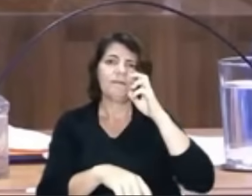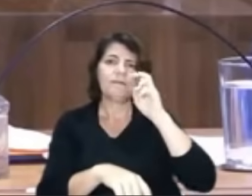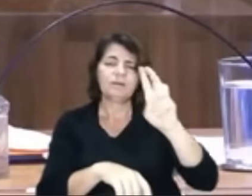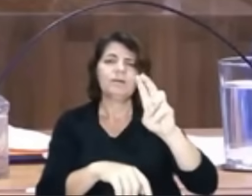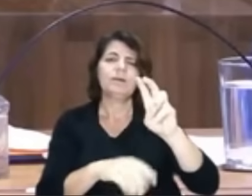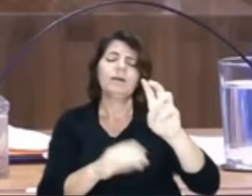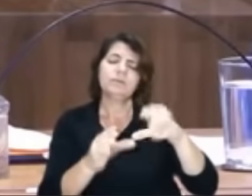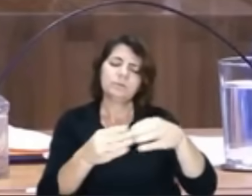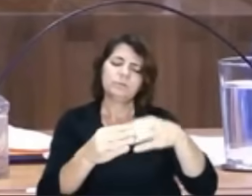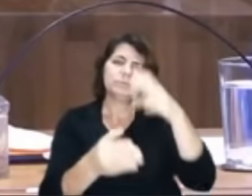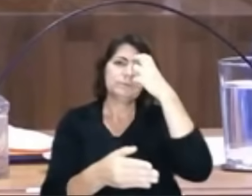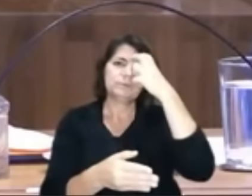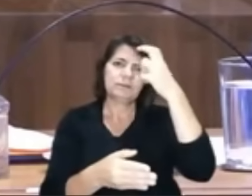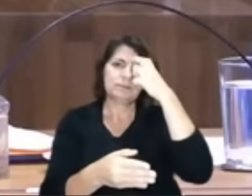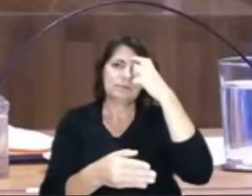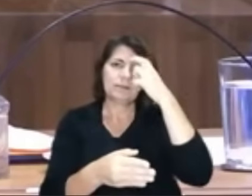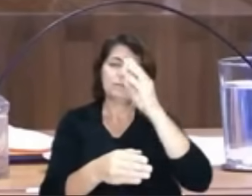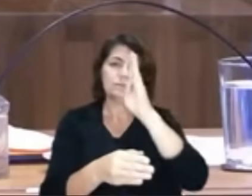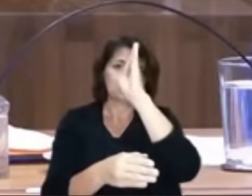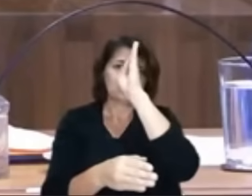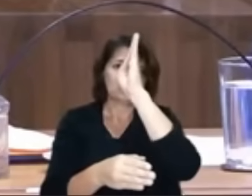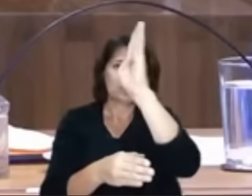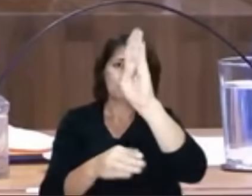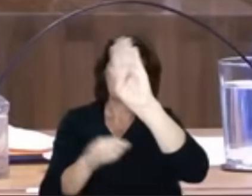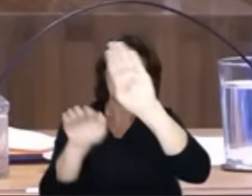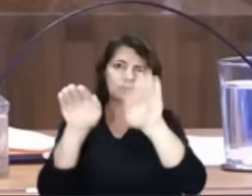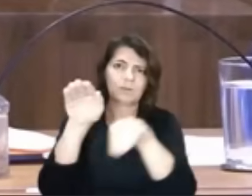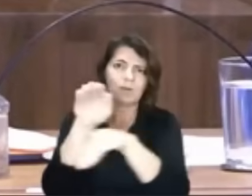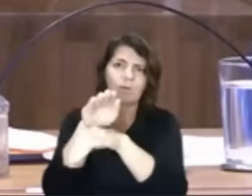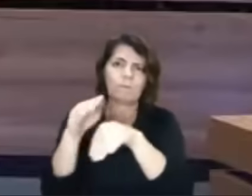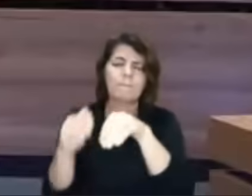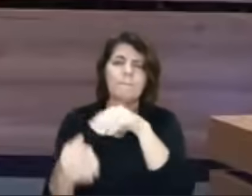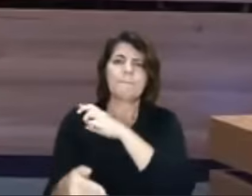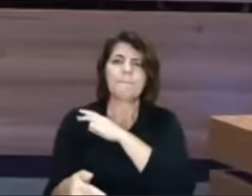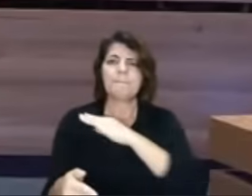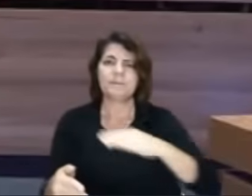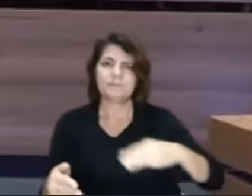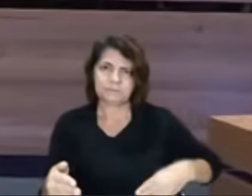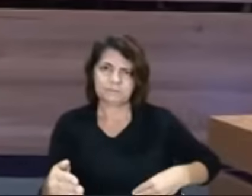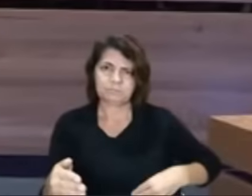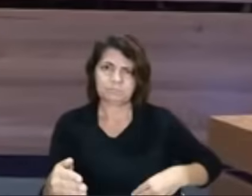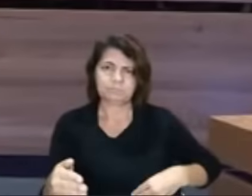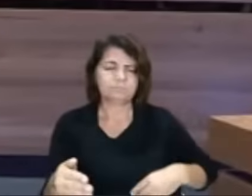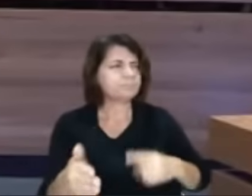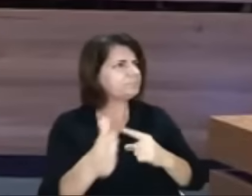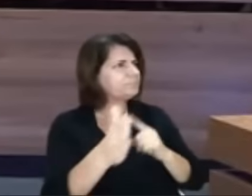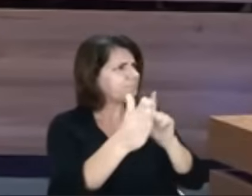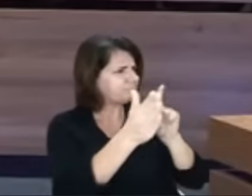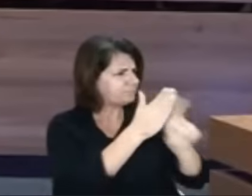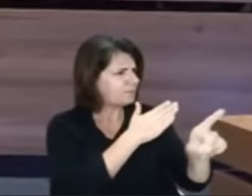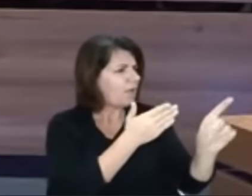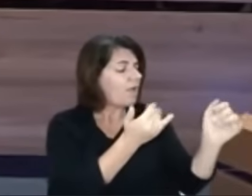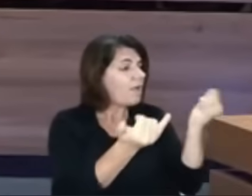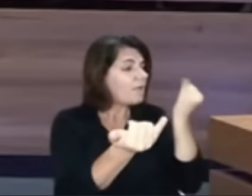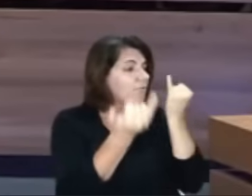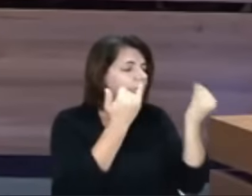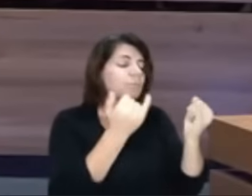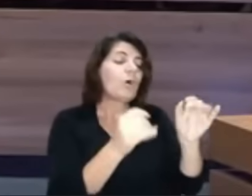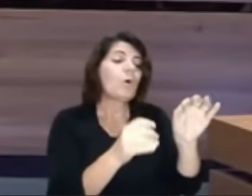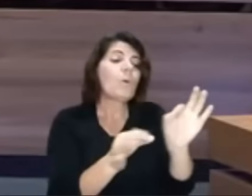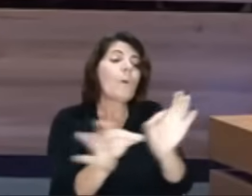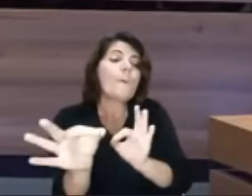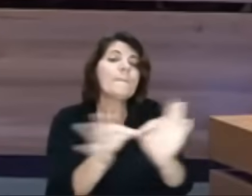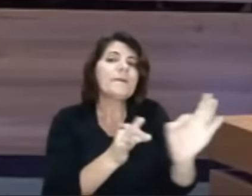Inteligência é diretamente subordinada do ministro ela não é não digo não digo das informações de Inteligência é a operação do dia a